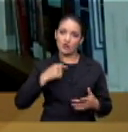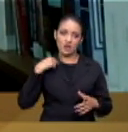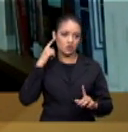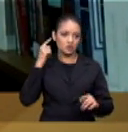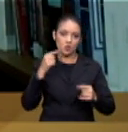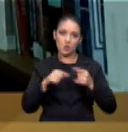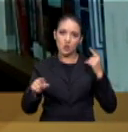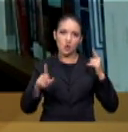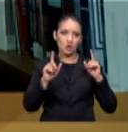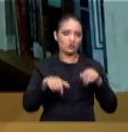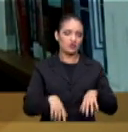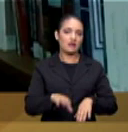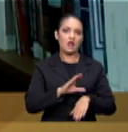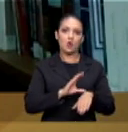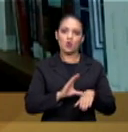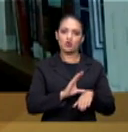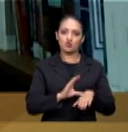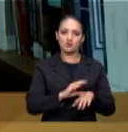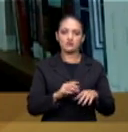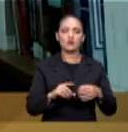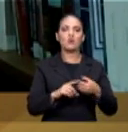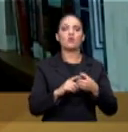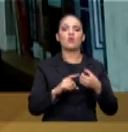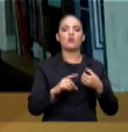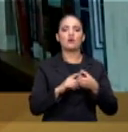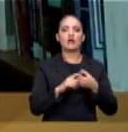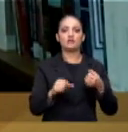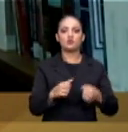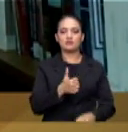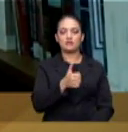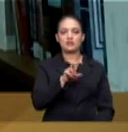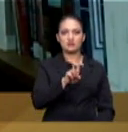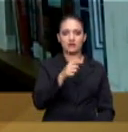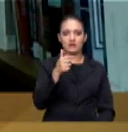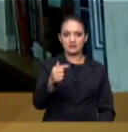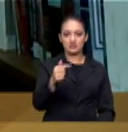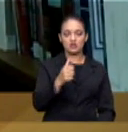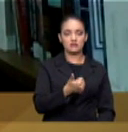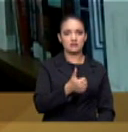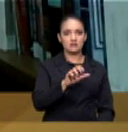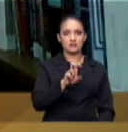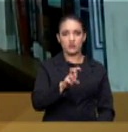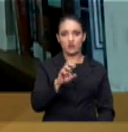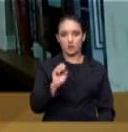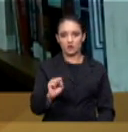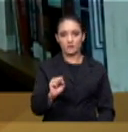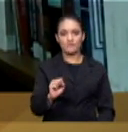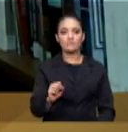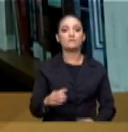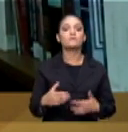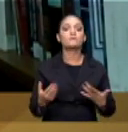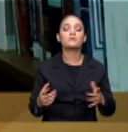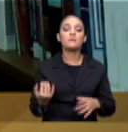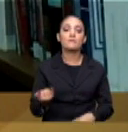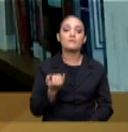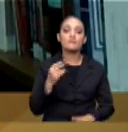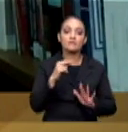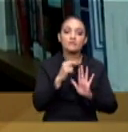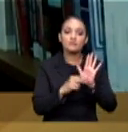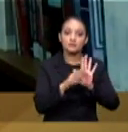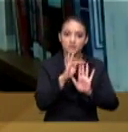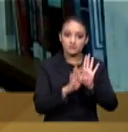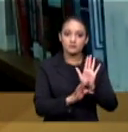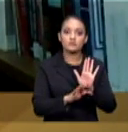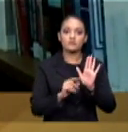das duas normas constitucionais que estão nos incisos 1 dos artigos 157 e 158. Vale a pena ler a